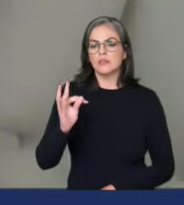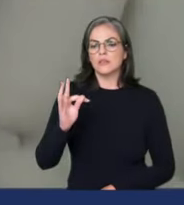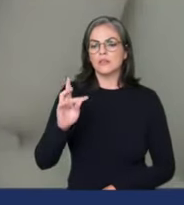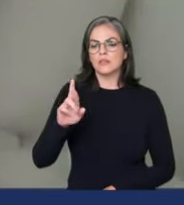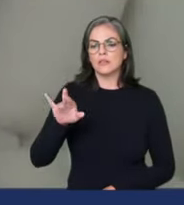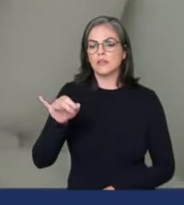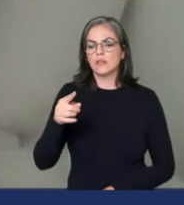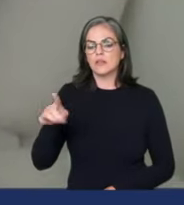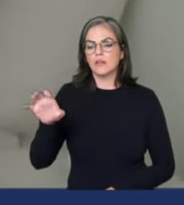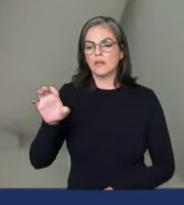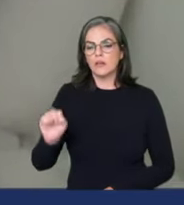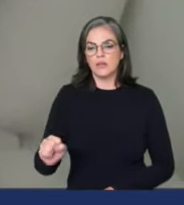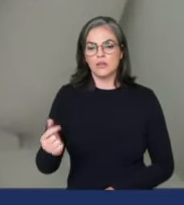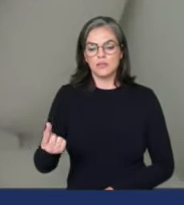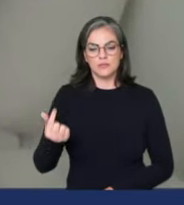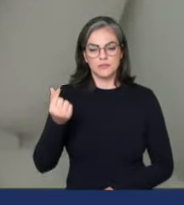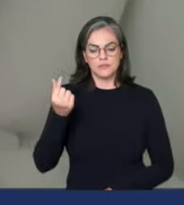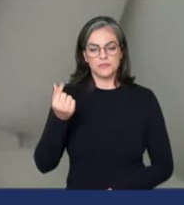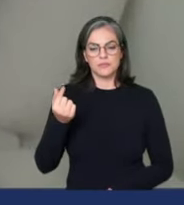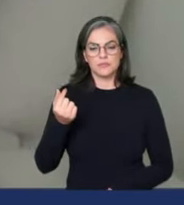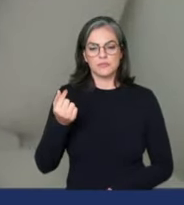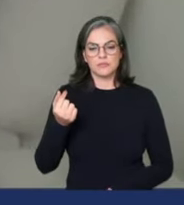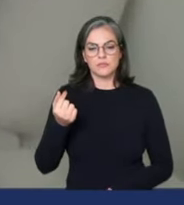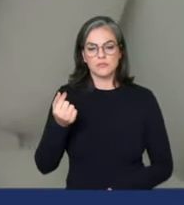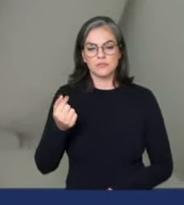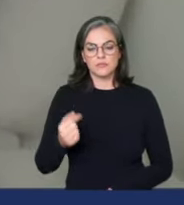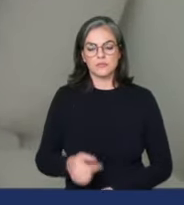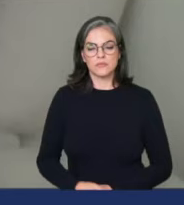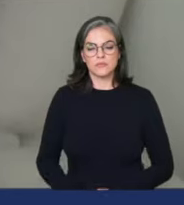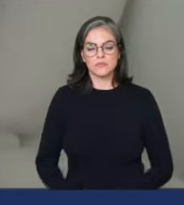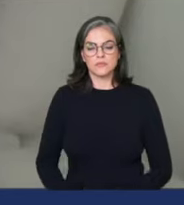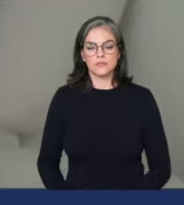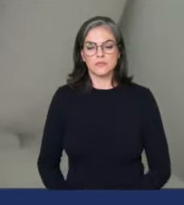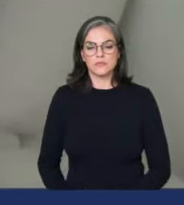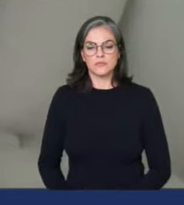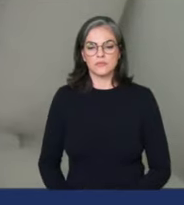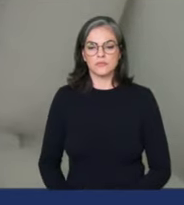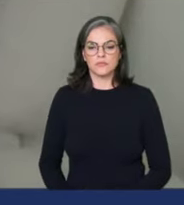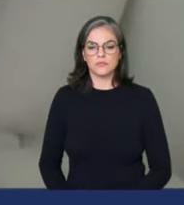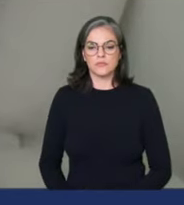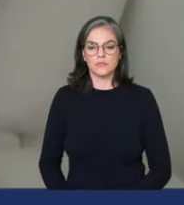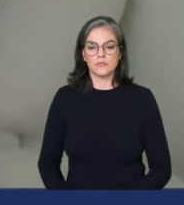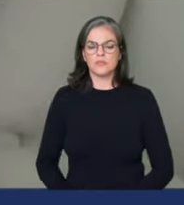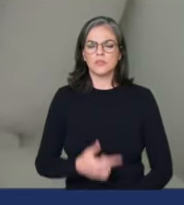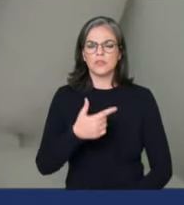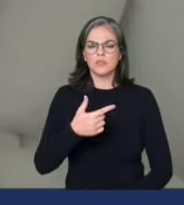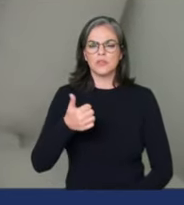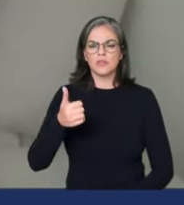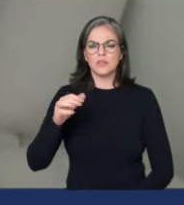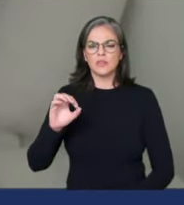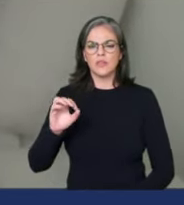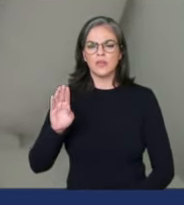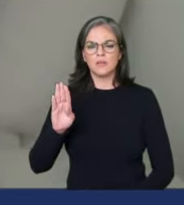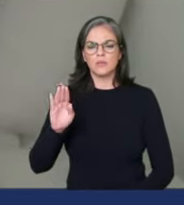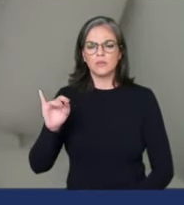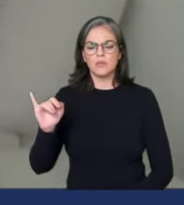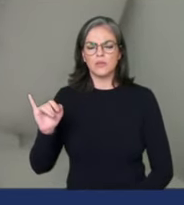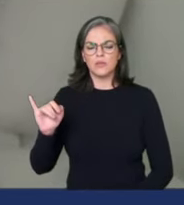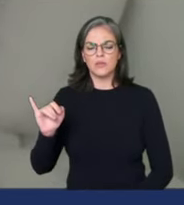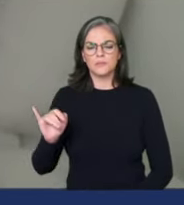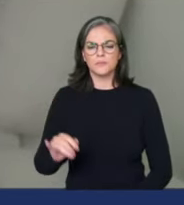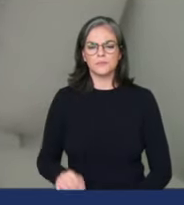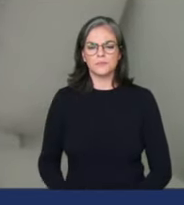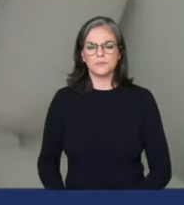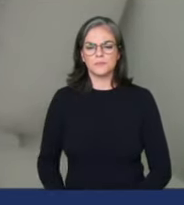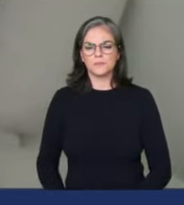bilhões. Ela teve uma geração de 210 bilhões porque ela paga baixíssimo imposto de renda por